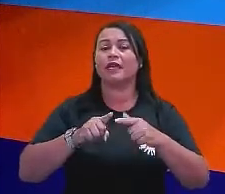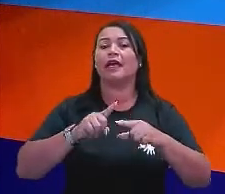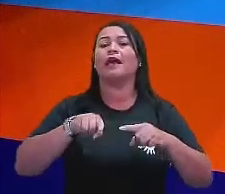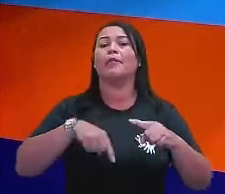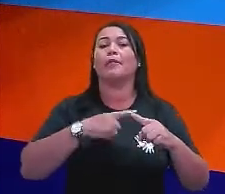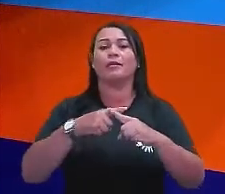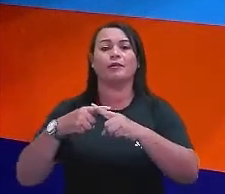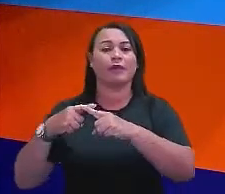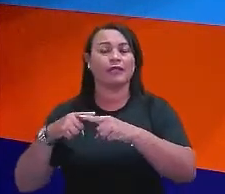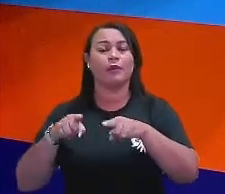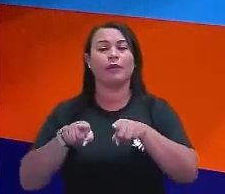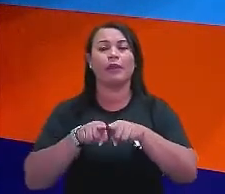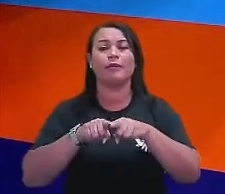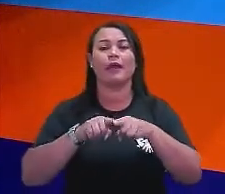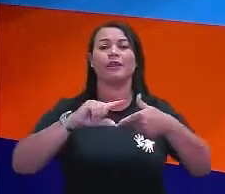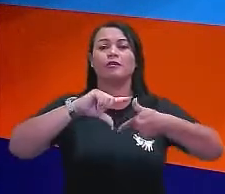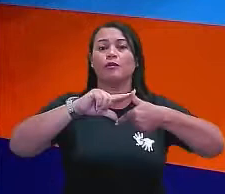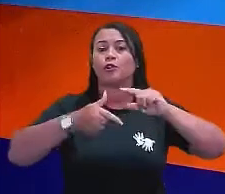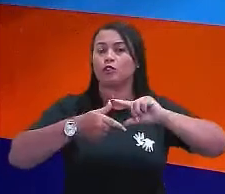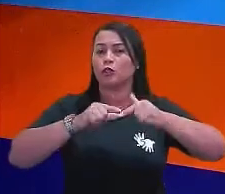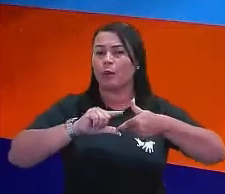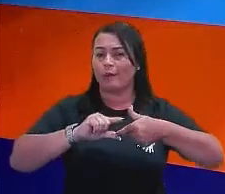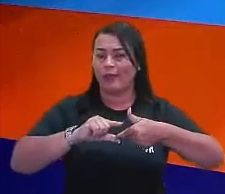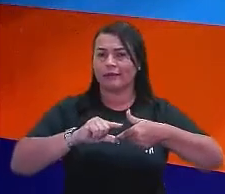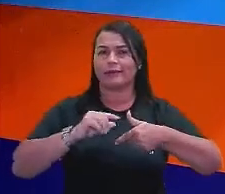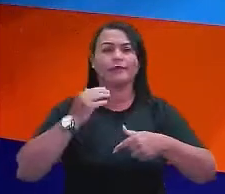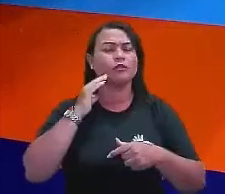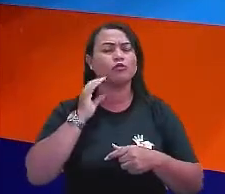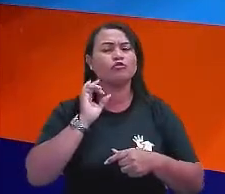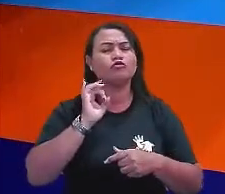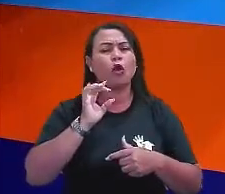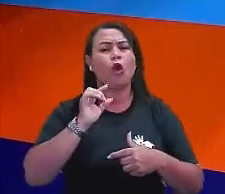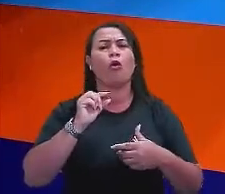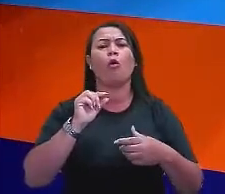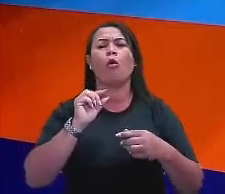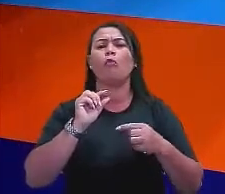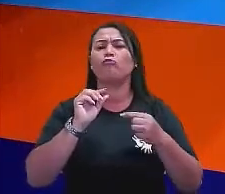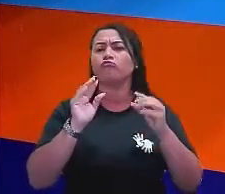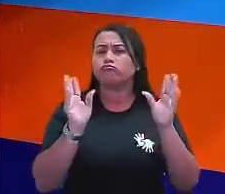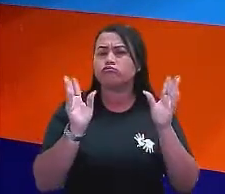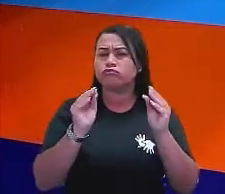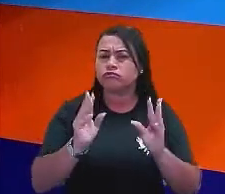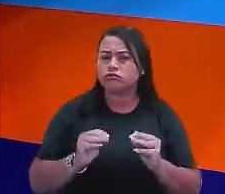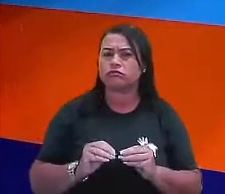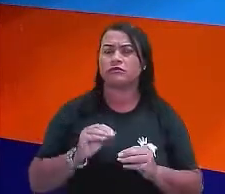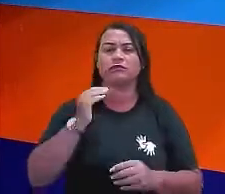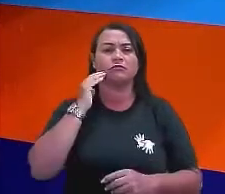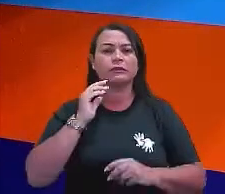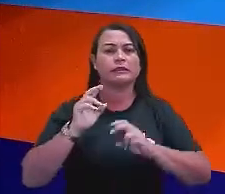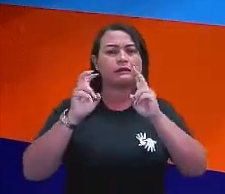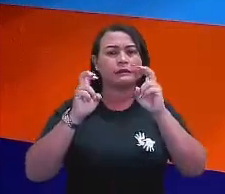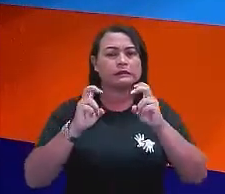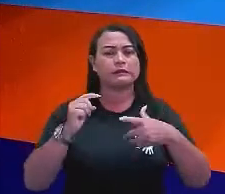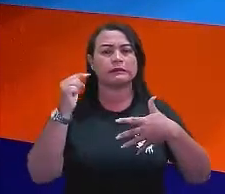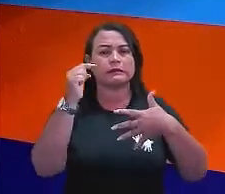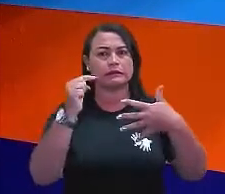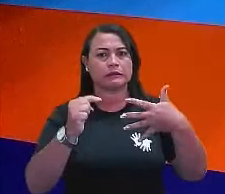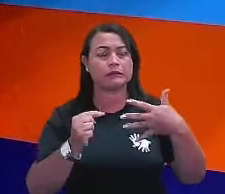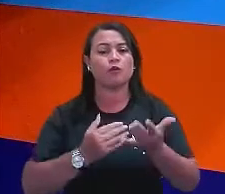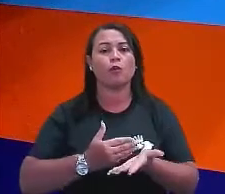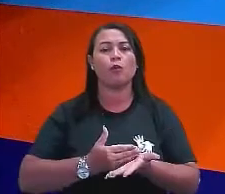geométricas planas, tá bom? Só um pouquinho de cada tópico para a gente poder relembrar, tá certo? Então, vamos